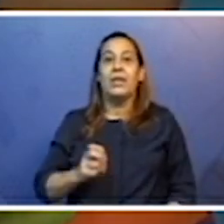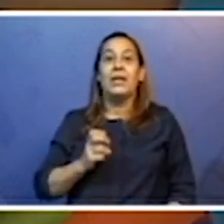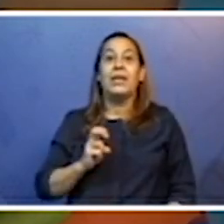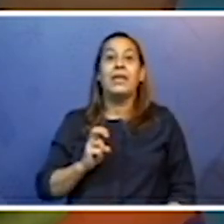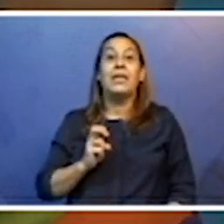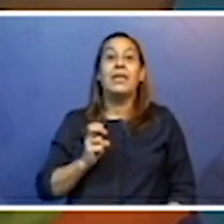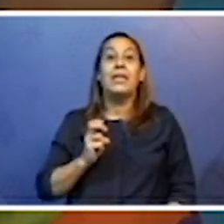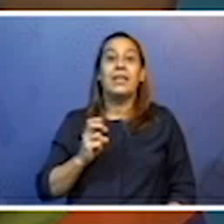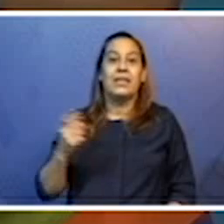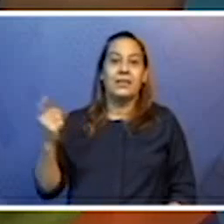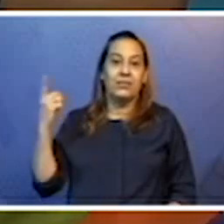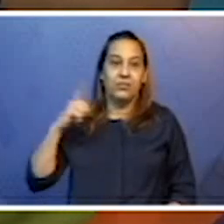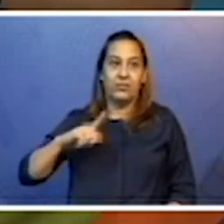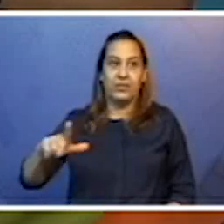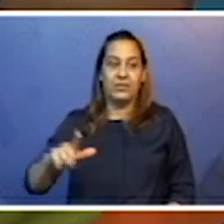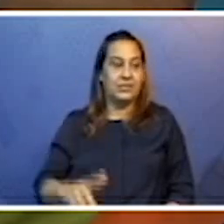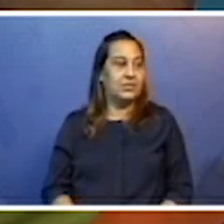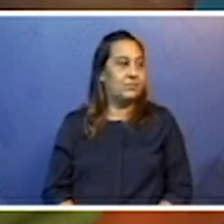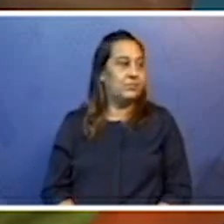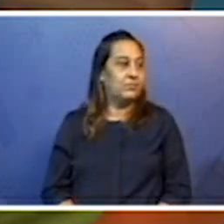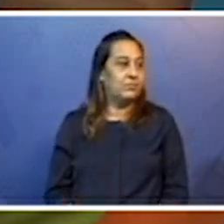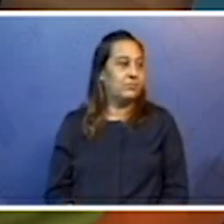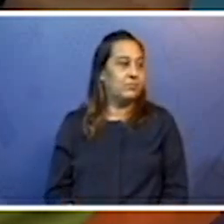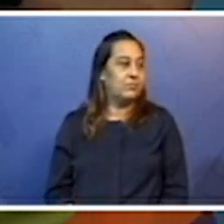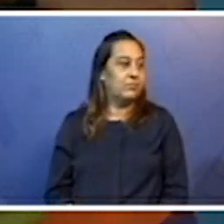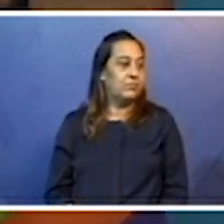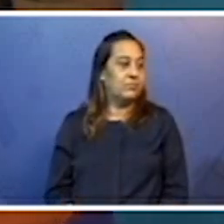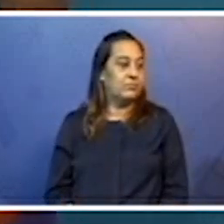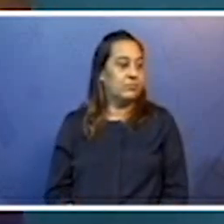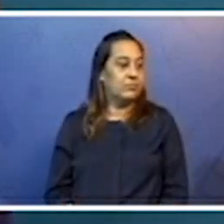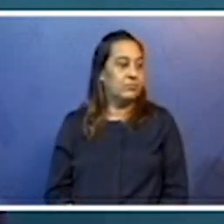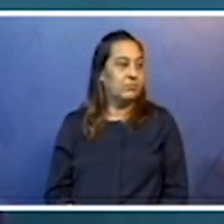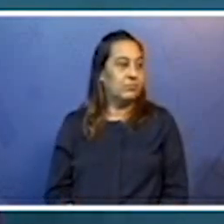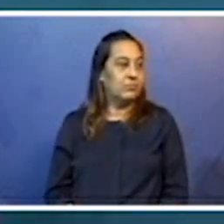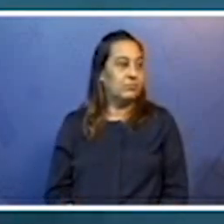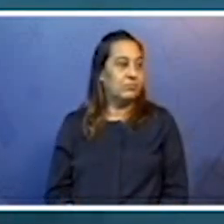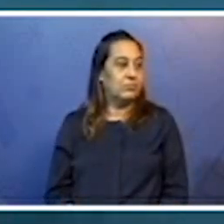Quinta garrafa, olha a quantidade que eu tenho.